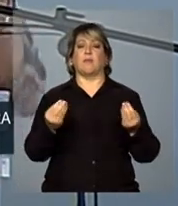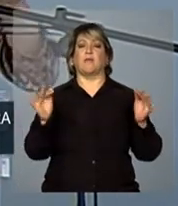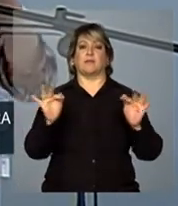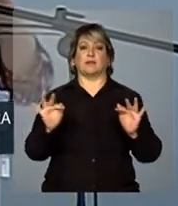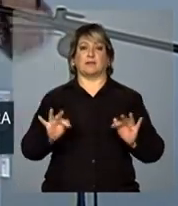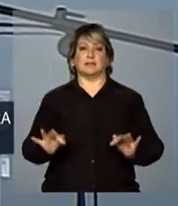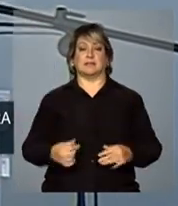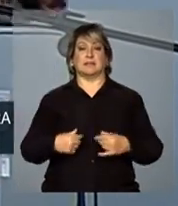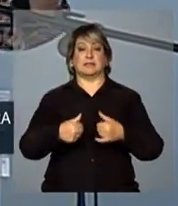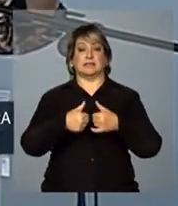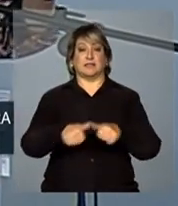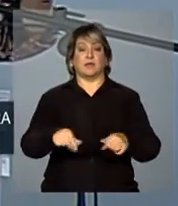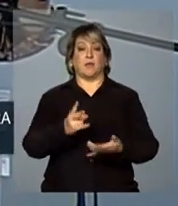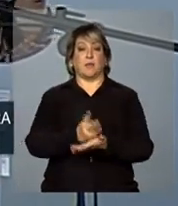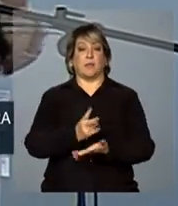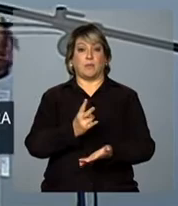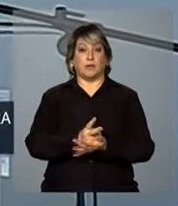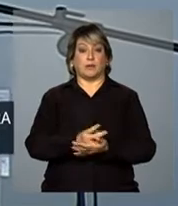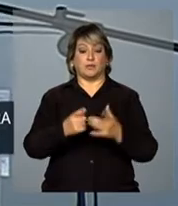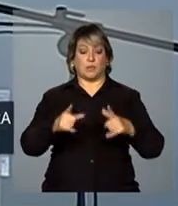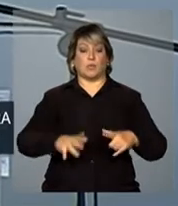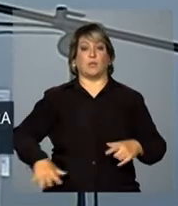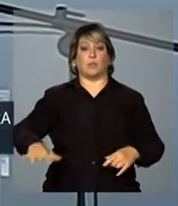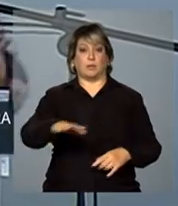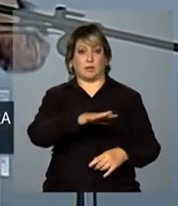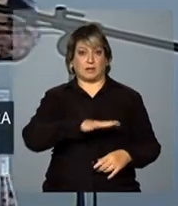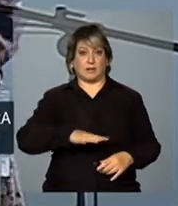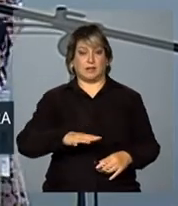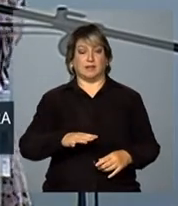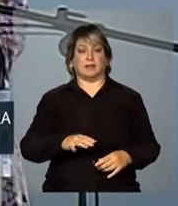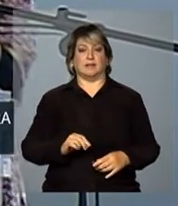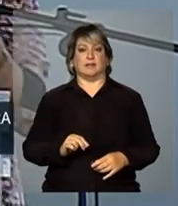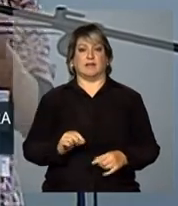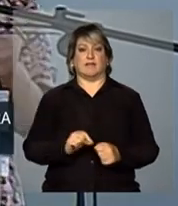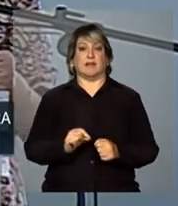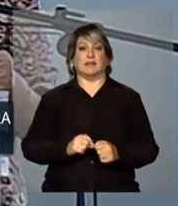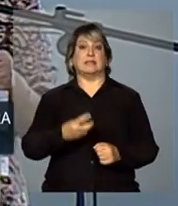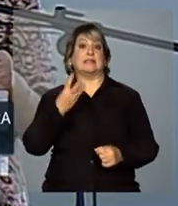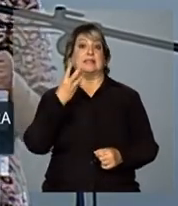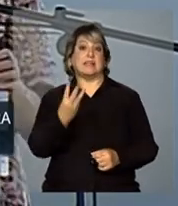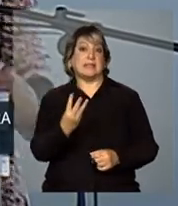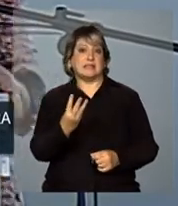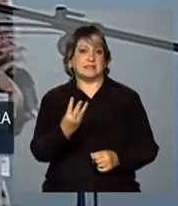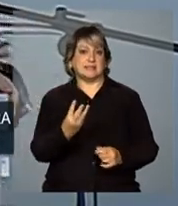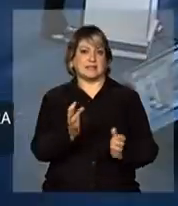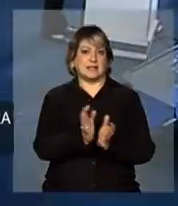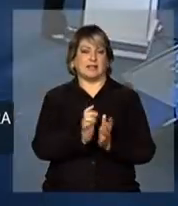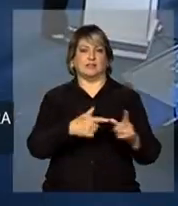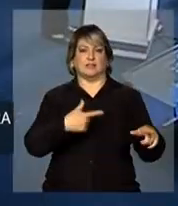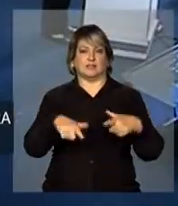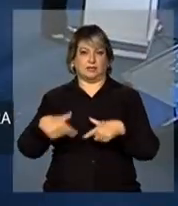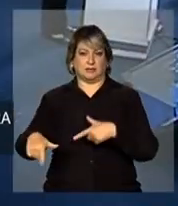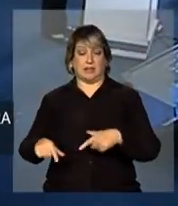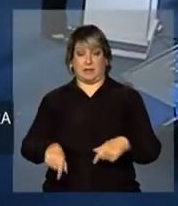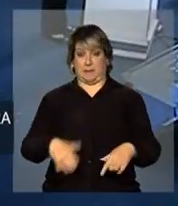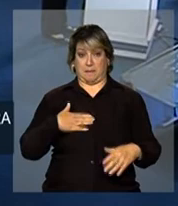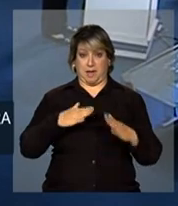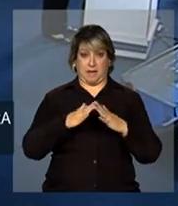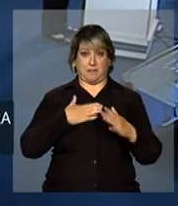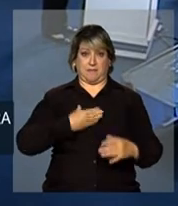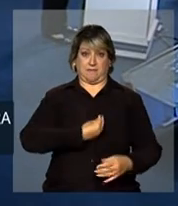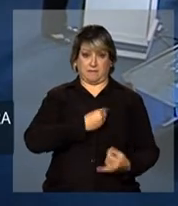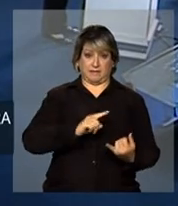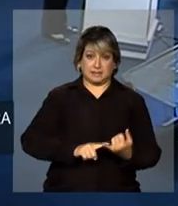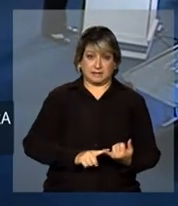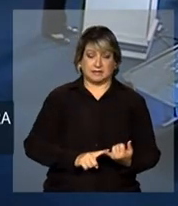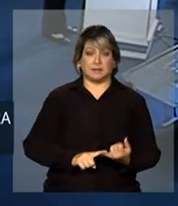feliz de estar no mesmo ato fazendo 3 ações. Um, o Minha Casa Minha Vida.